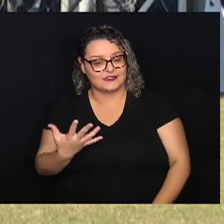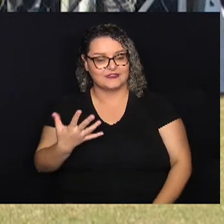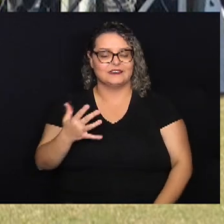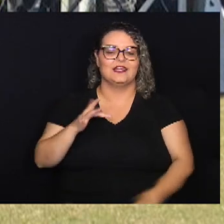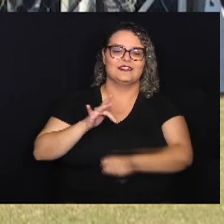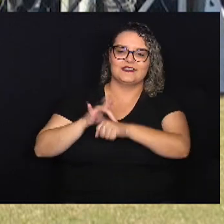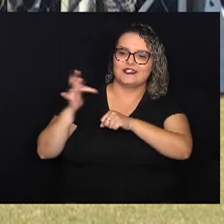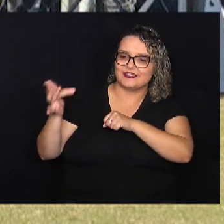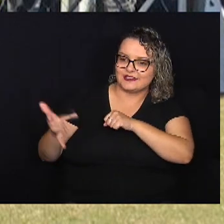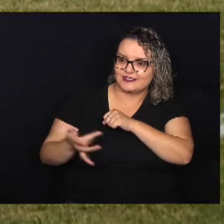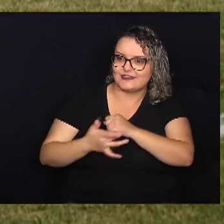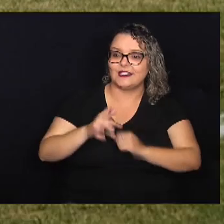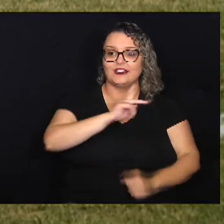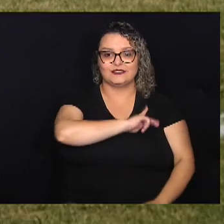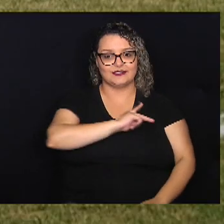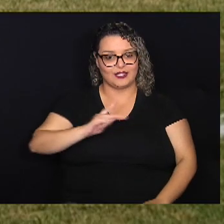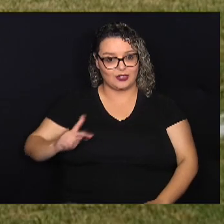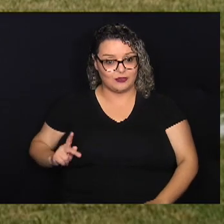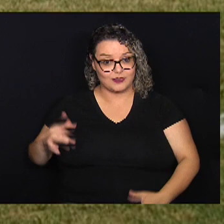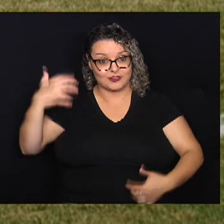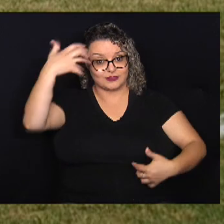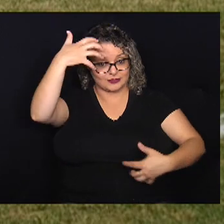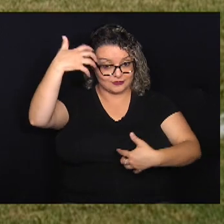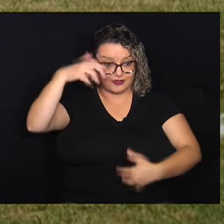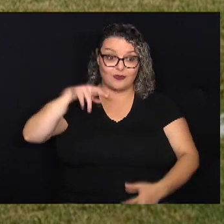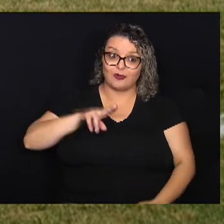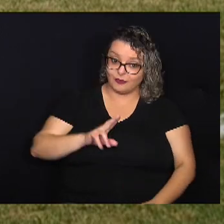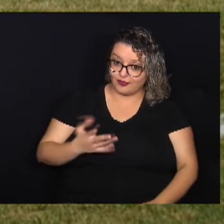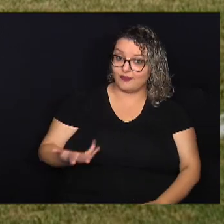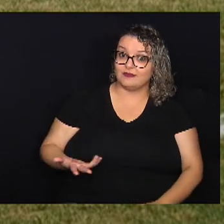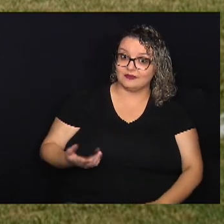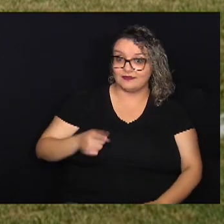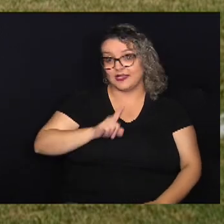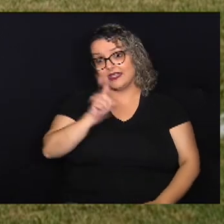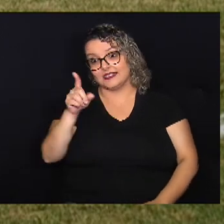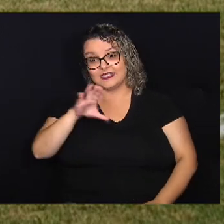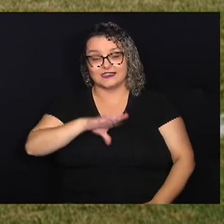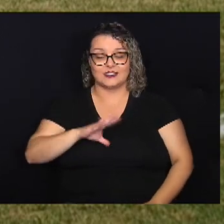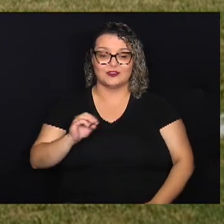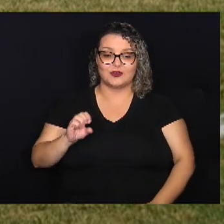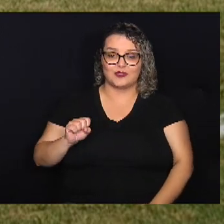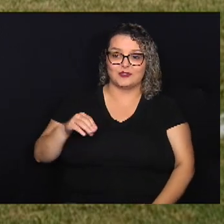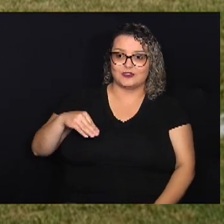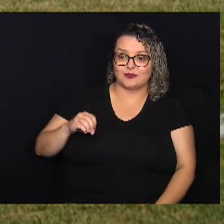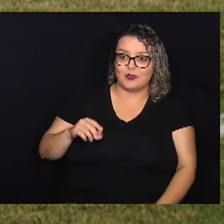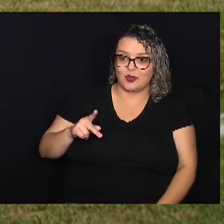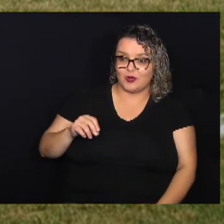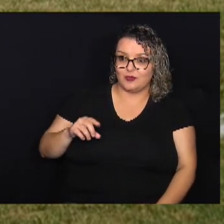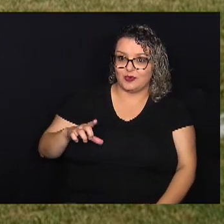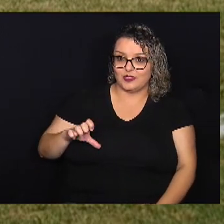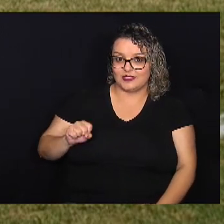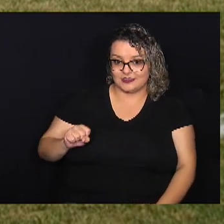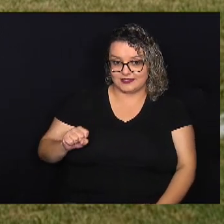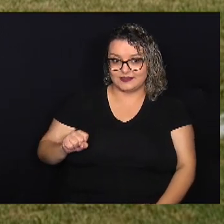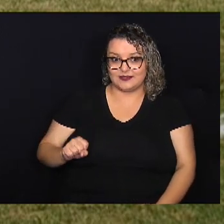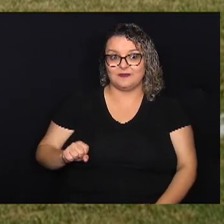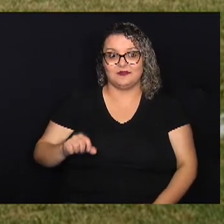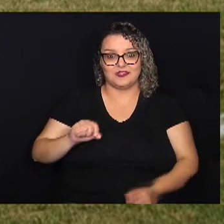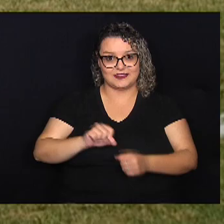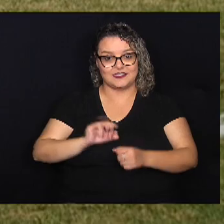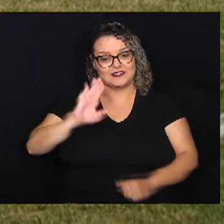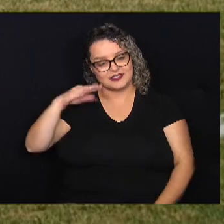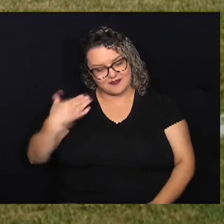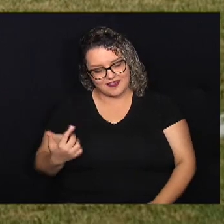sociais da Ponte Preta, ou então, se puder, vá até Cosmópolis aí fazer essa, digamos, essa honra aí à